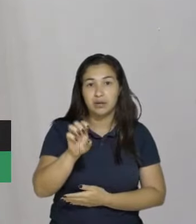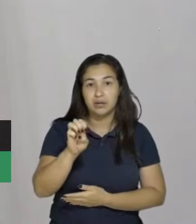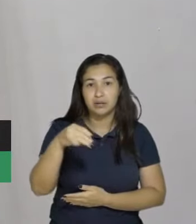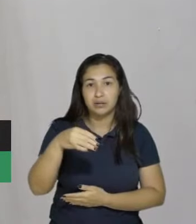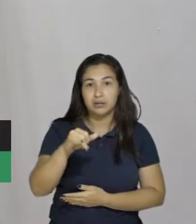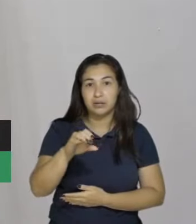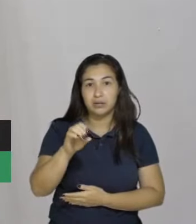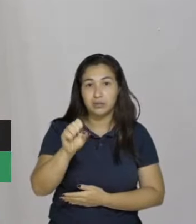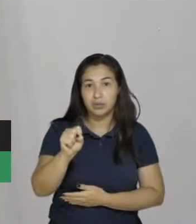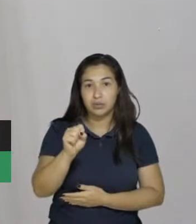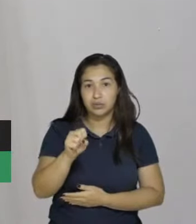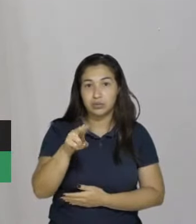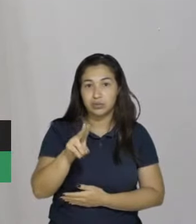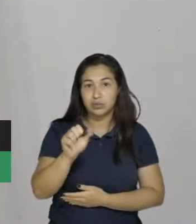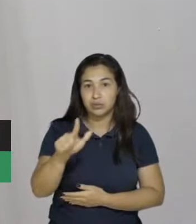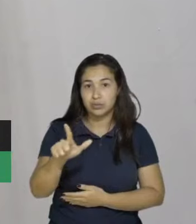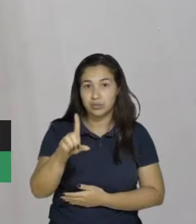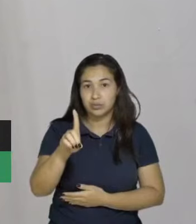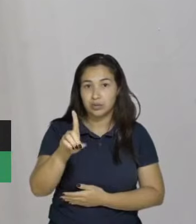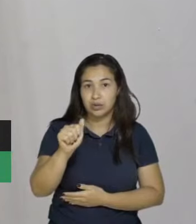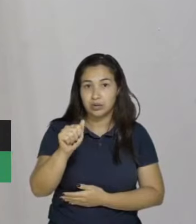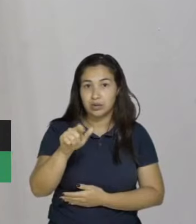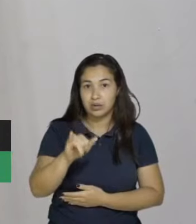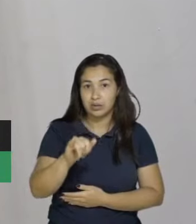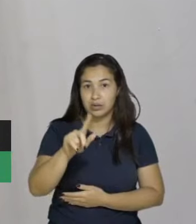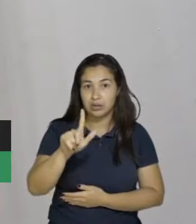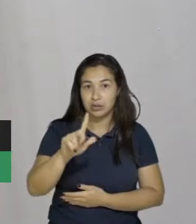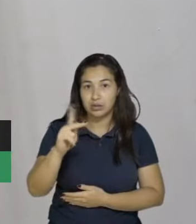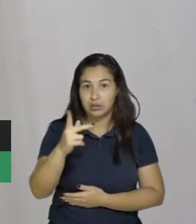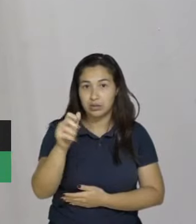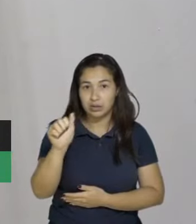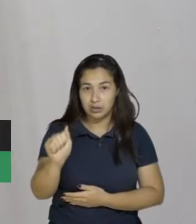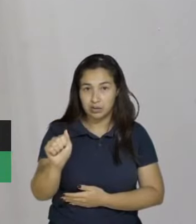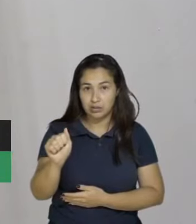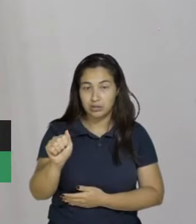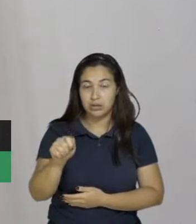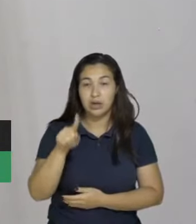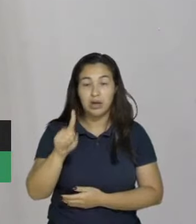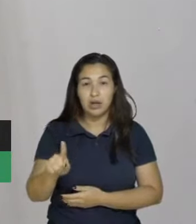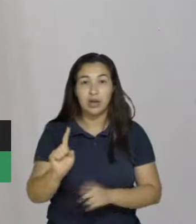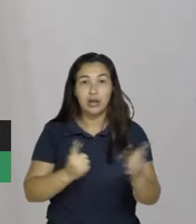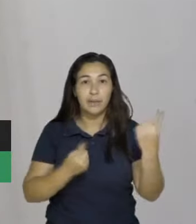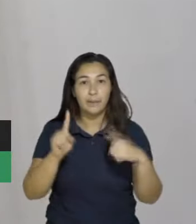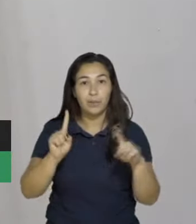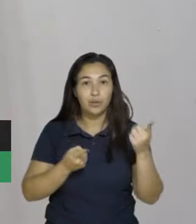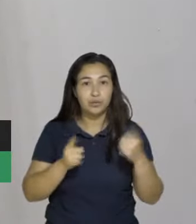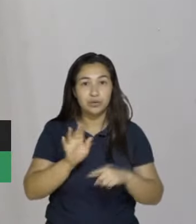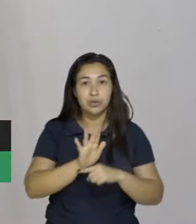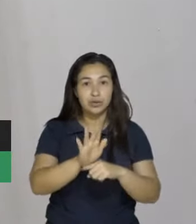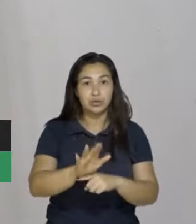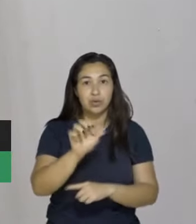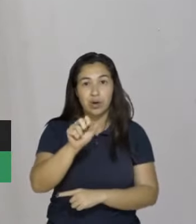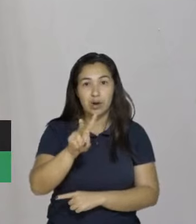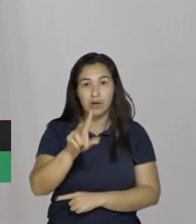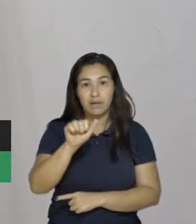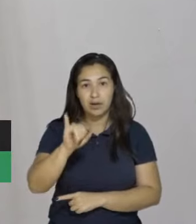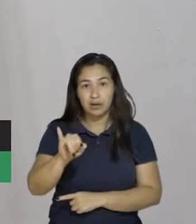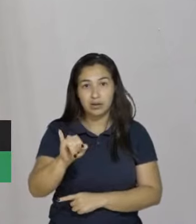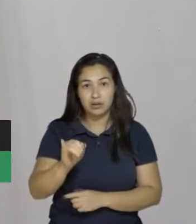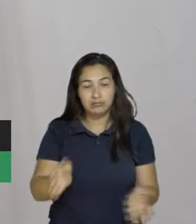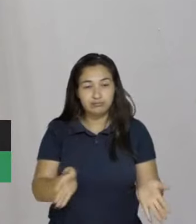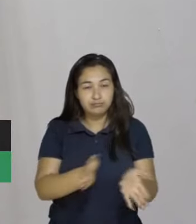Voz de um Torcedor, Avaí, a Lenda de um Campeão, que foi a homenagem aos 100 anos do Avaí. Nós tivemos a